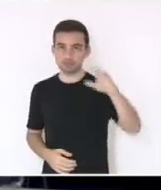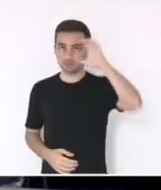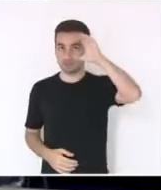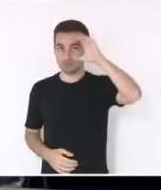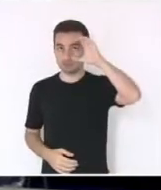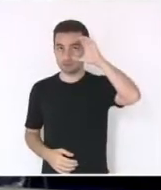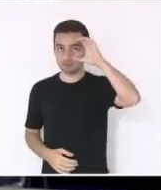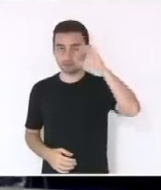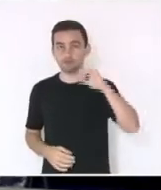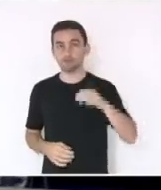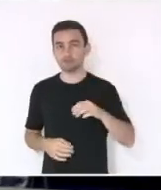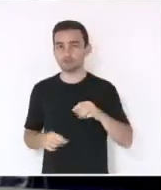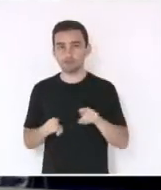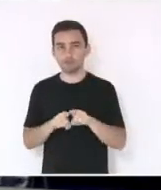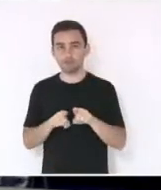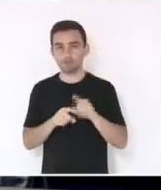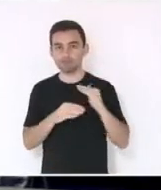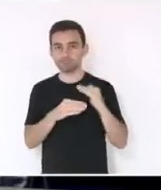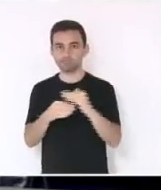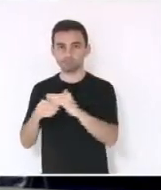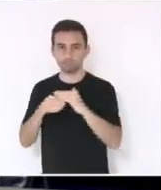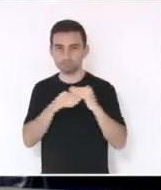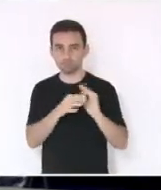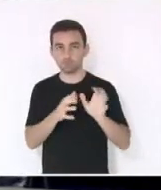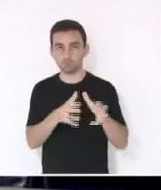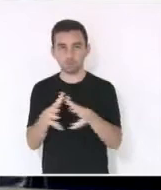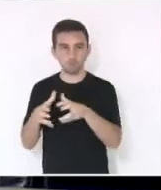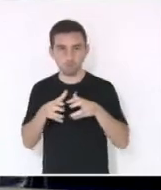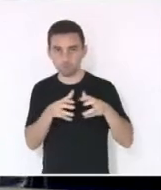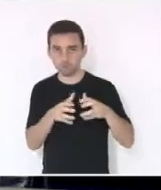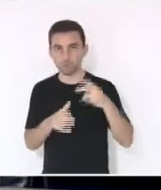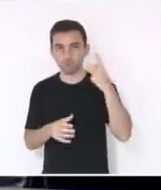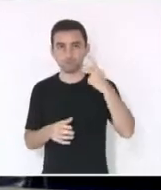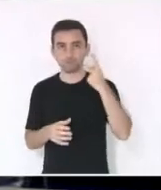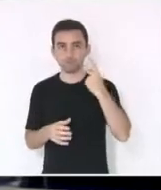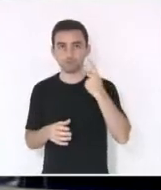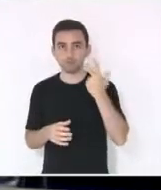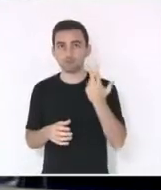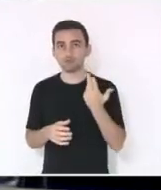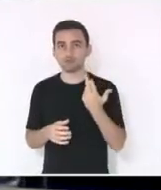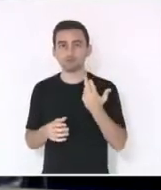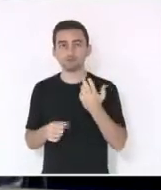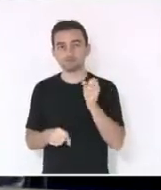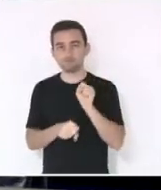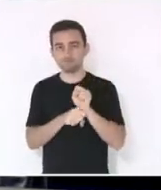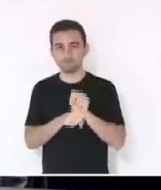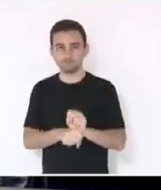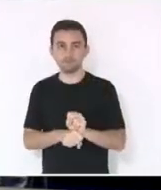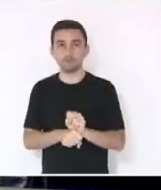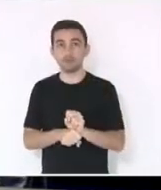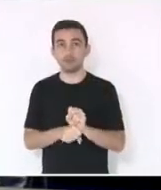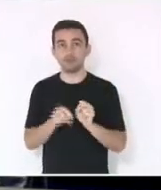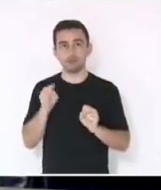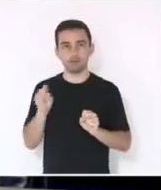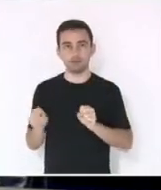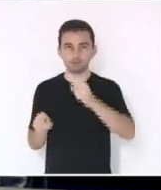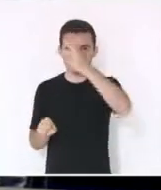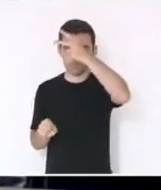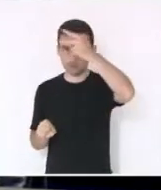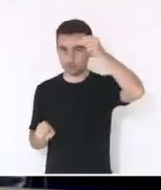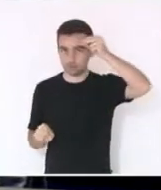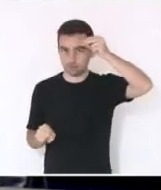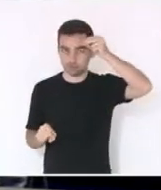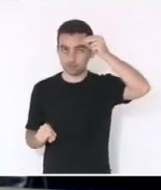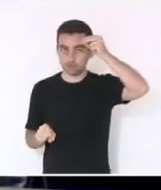com eficiência dos líderes dos partidos, suspendeu a sessão a fim de que o senhor prefeito do município de Bocaina do